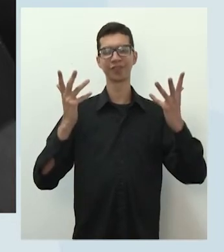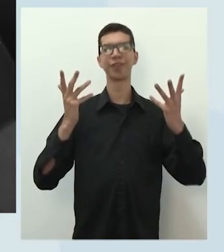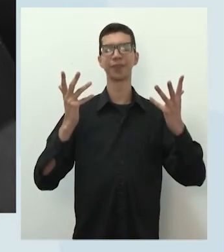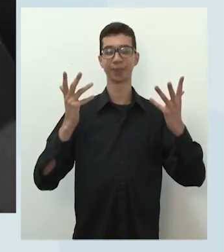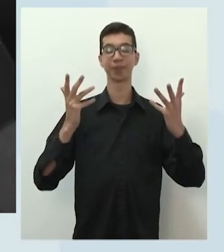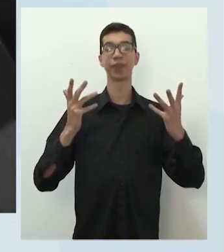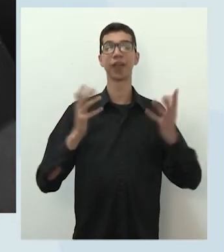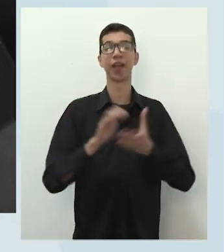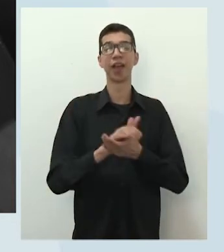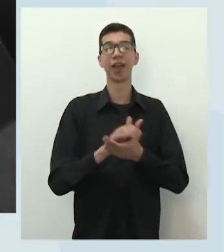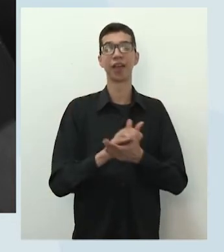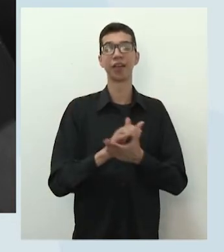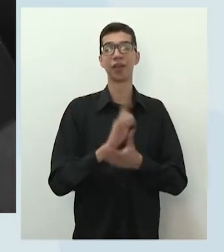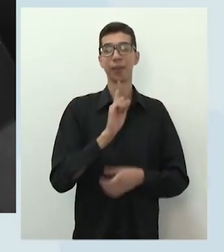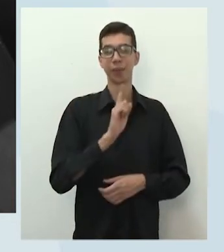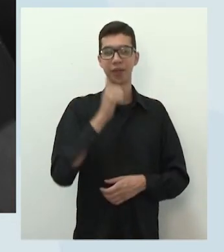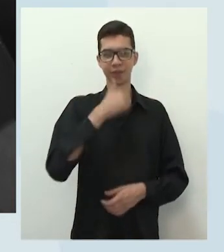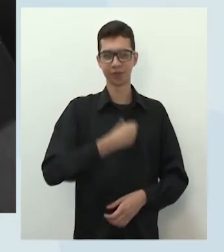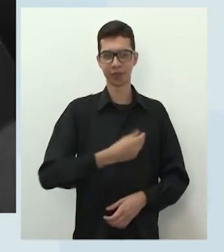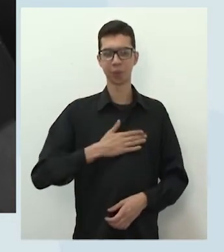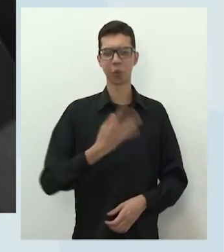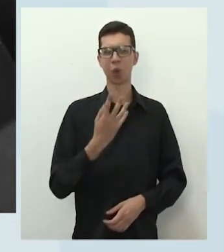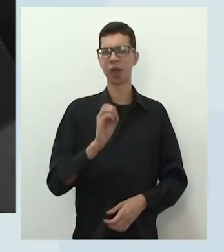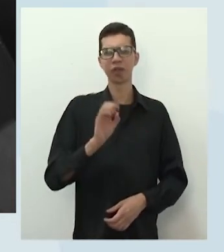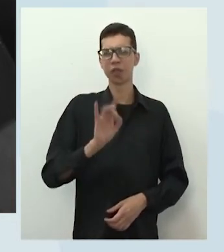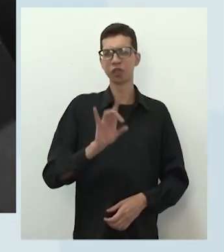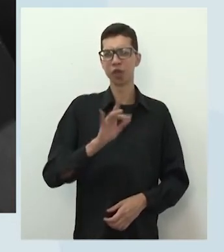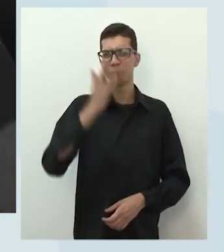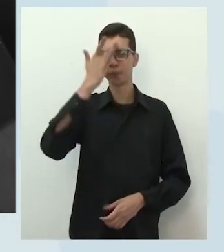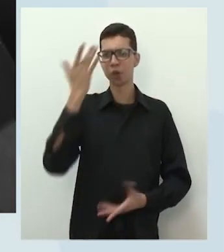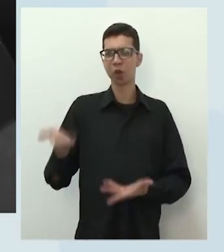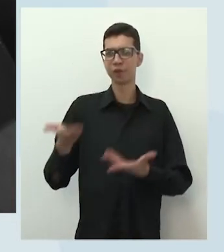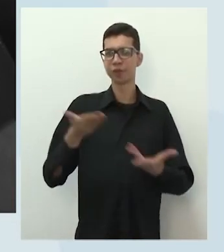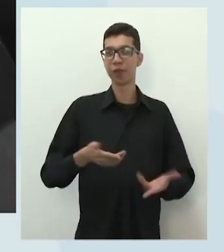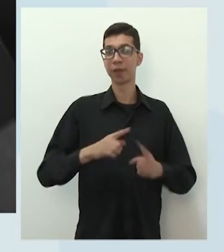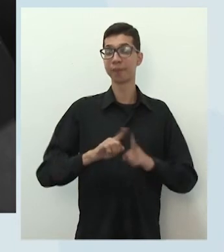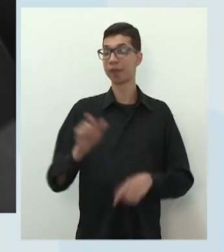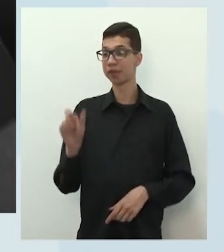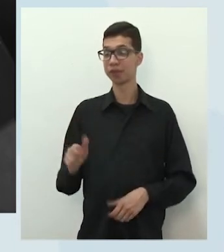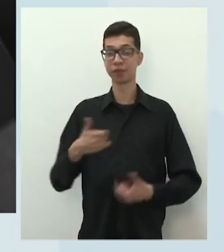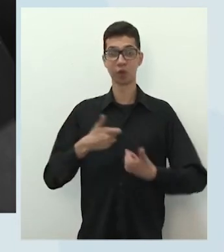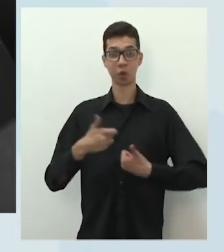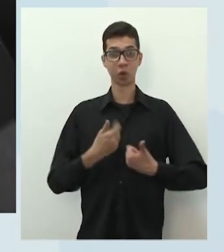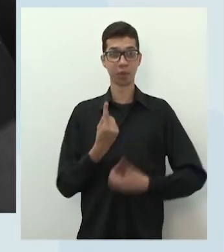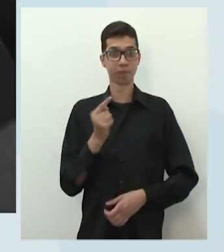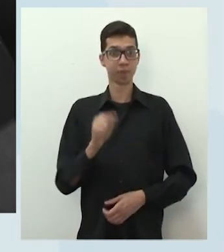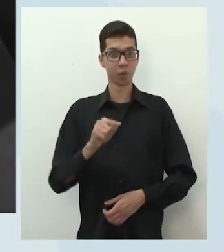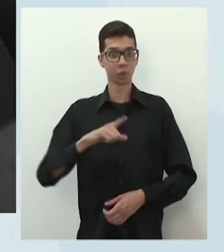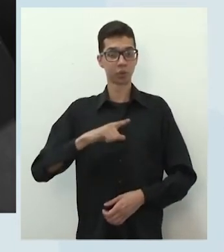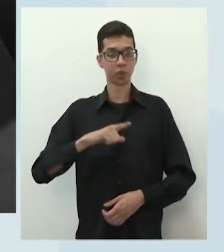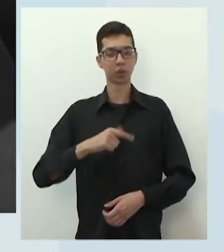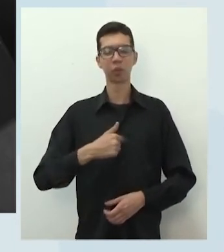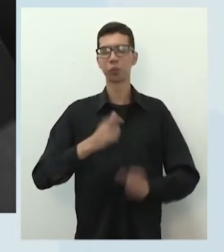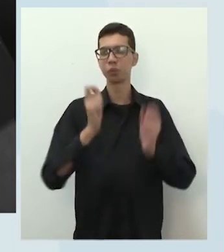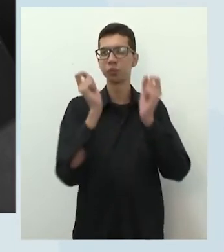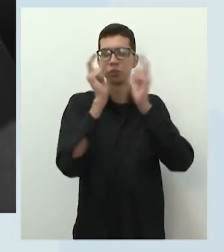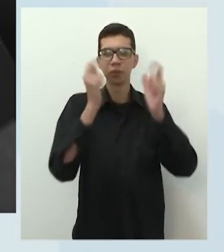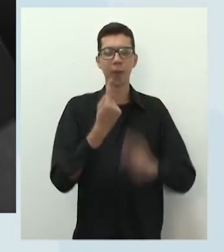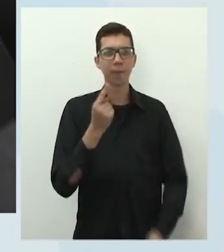olha nos meus olhos e eu vi verdade no olho dele. E ele falou assim para mim, Benito, mas você vai perder 1000